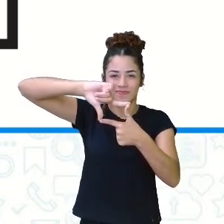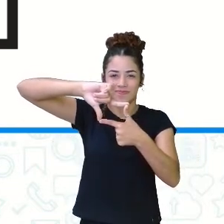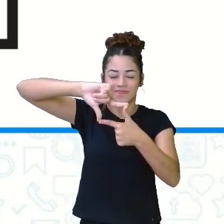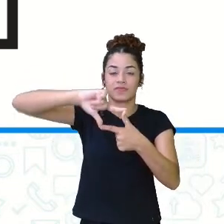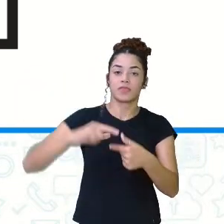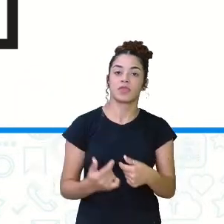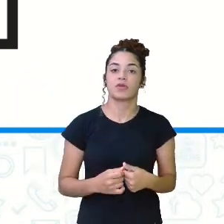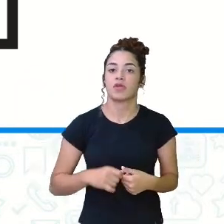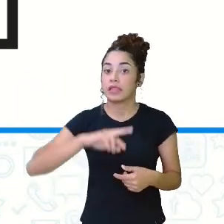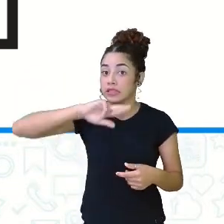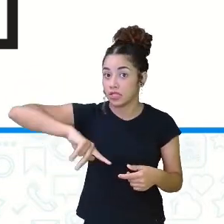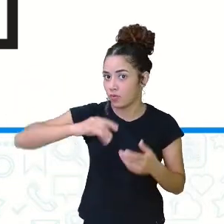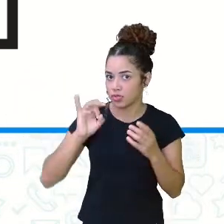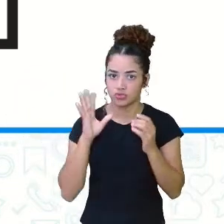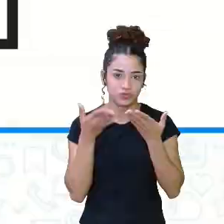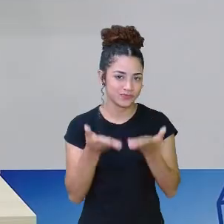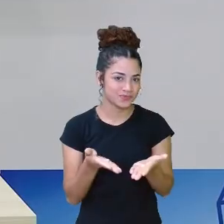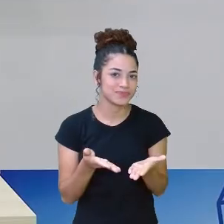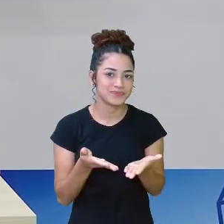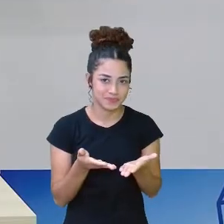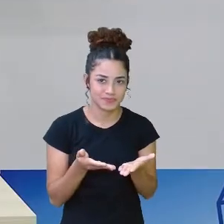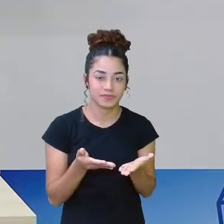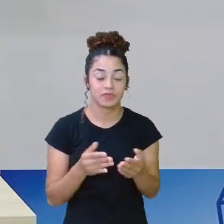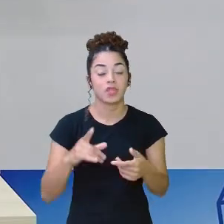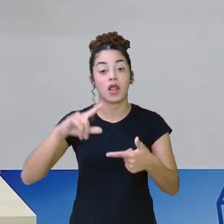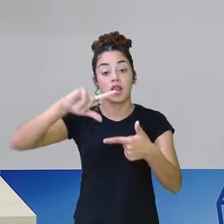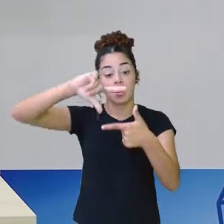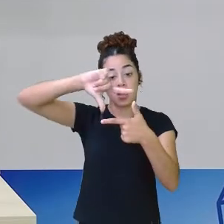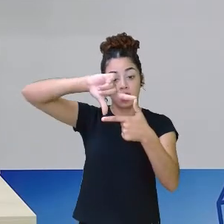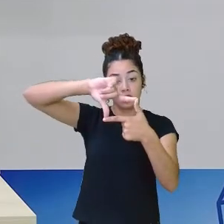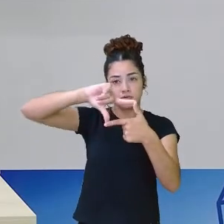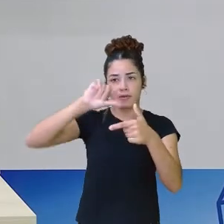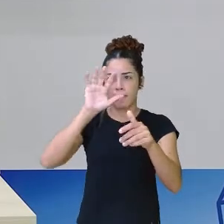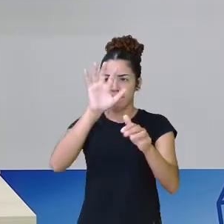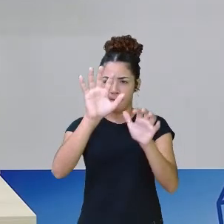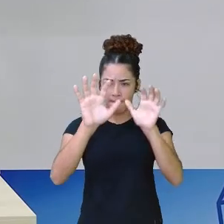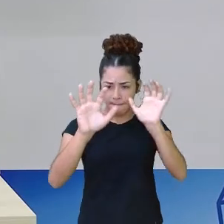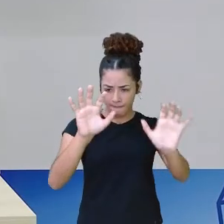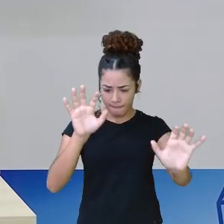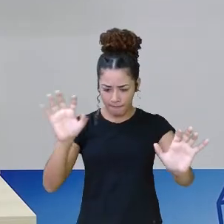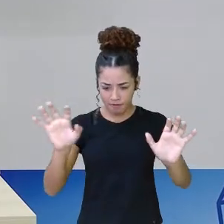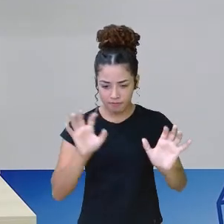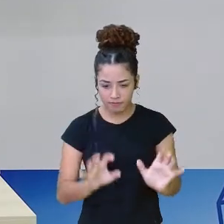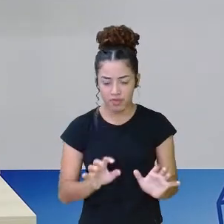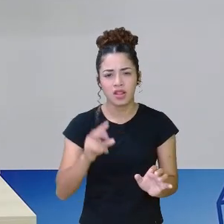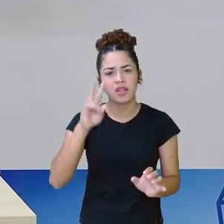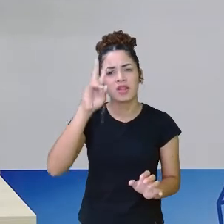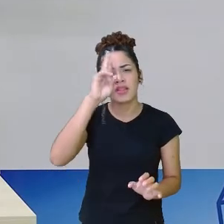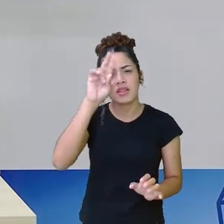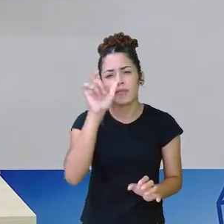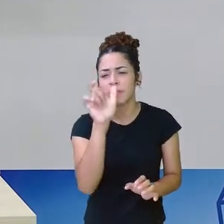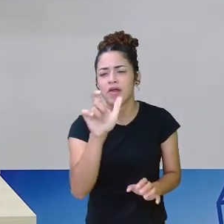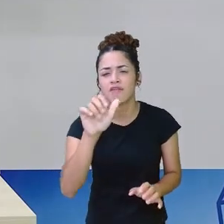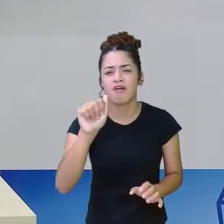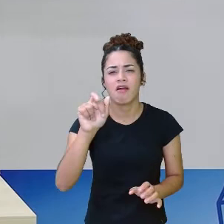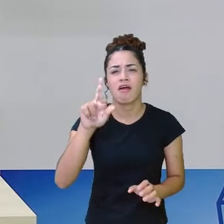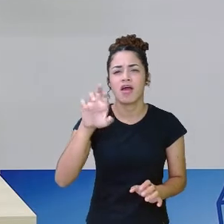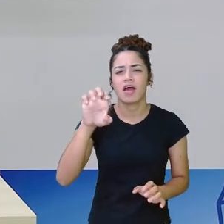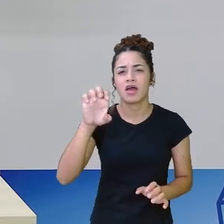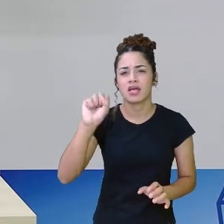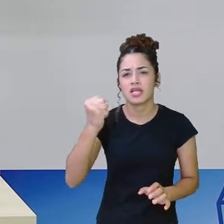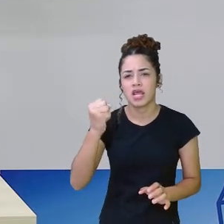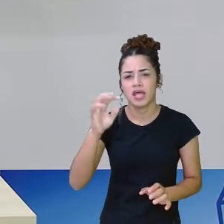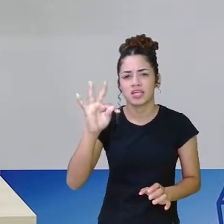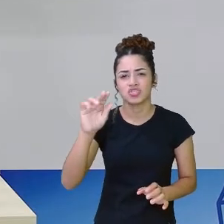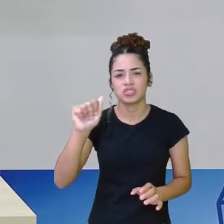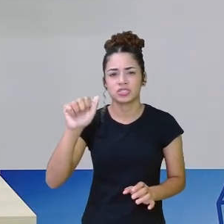Mas não é só isso. Esses lados, né? Lembra que a gente chama de arestas? Inclusive, eu até trouxe para a gente